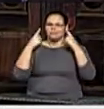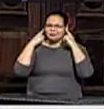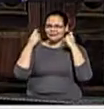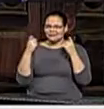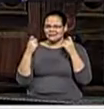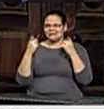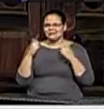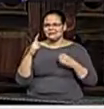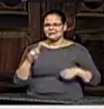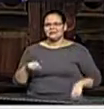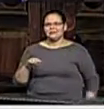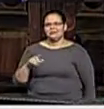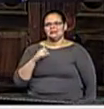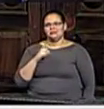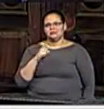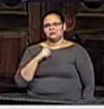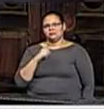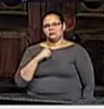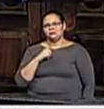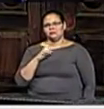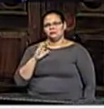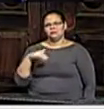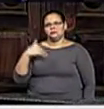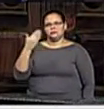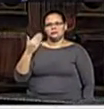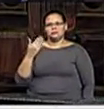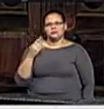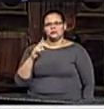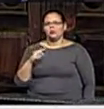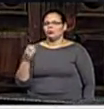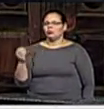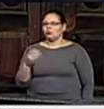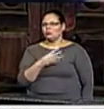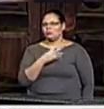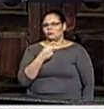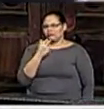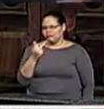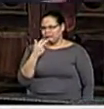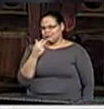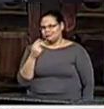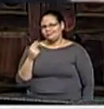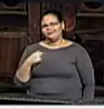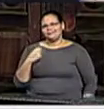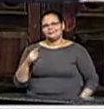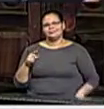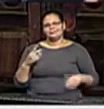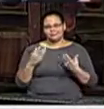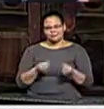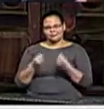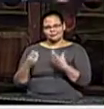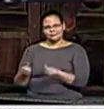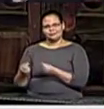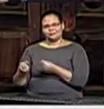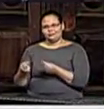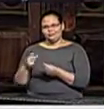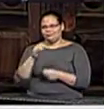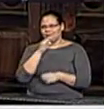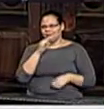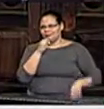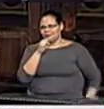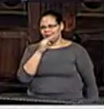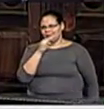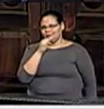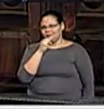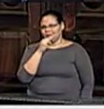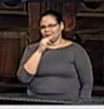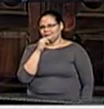dos cães que estavam aqui dentro. Eu digo, pô, é uma nova linguagem que está sendo admitida existir, por exemplo,